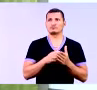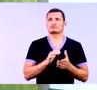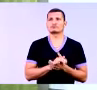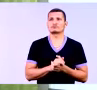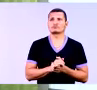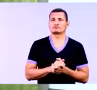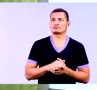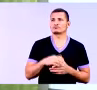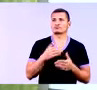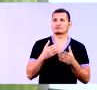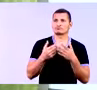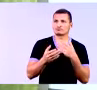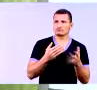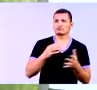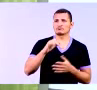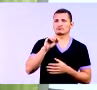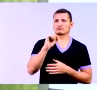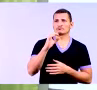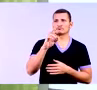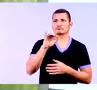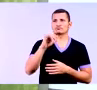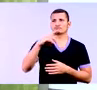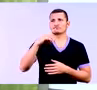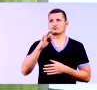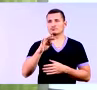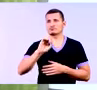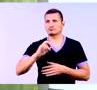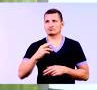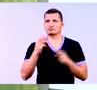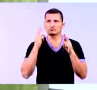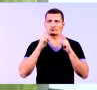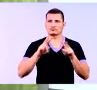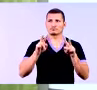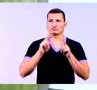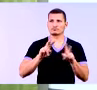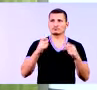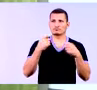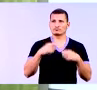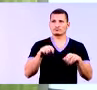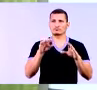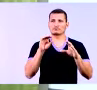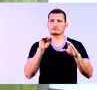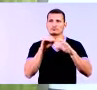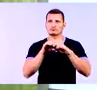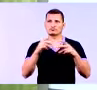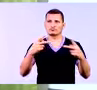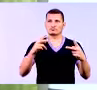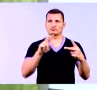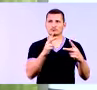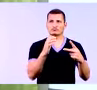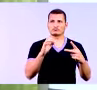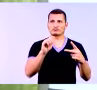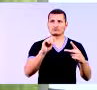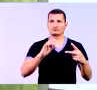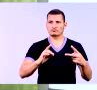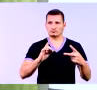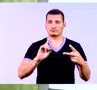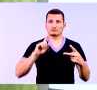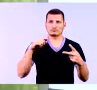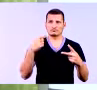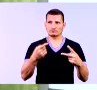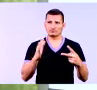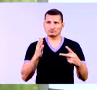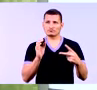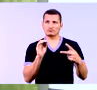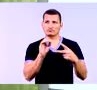de script ou seja ela visual, tem que estar dentro da tag head. Após isso, após a